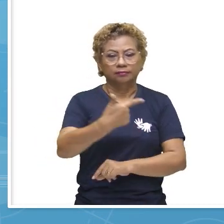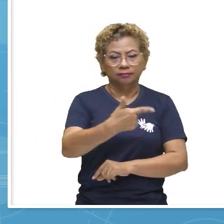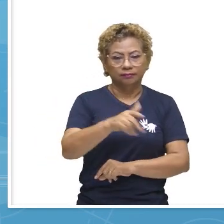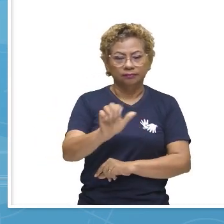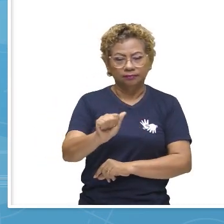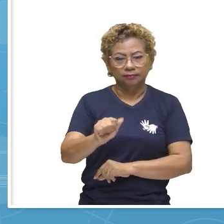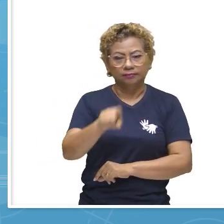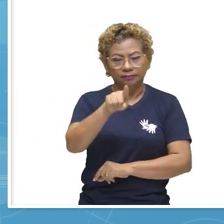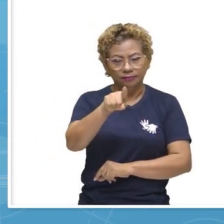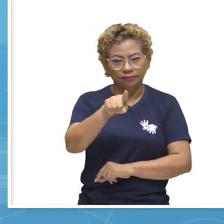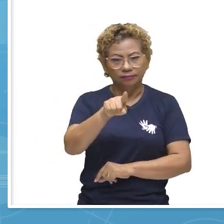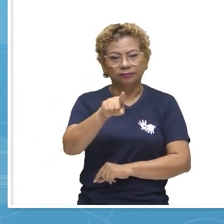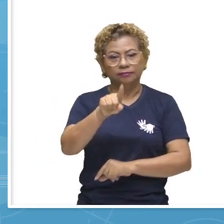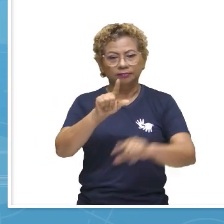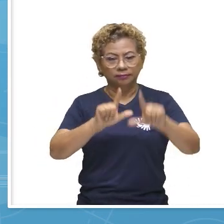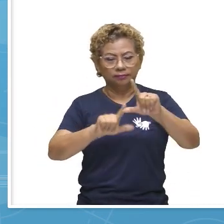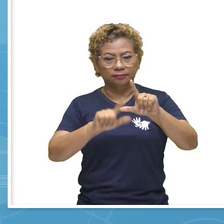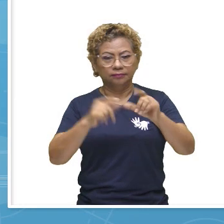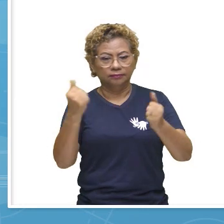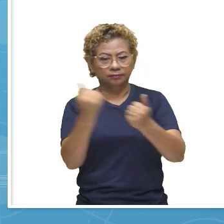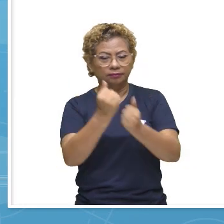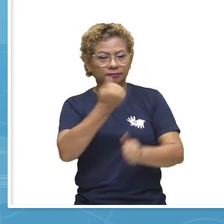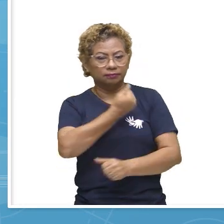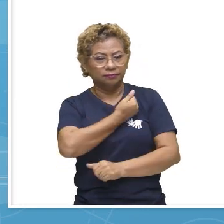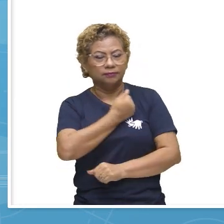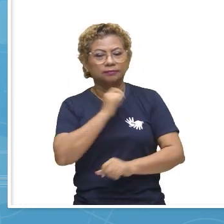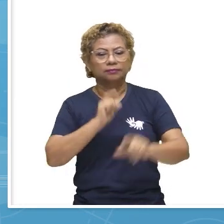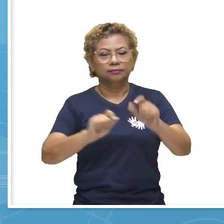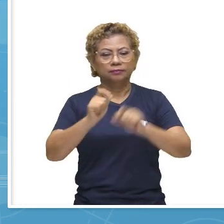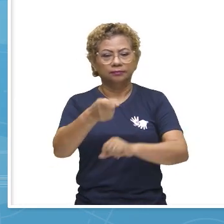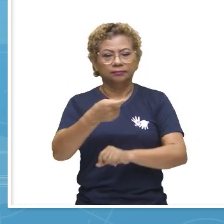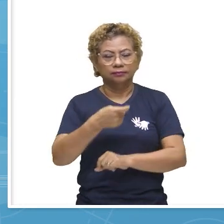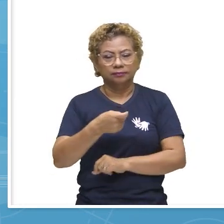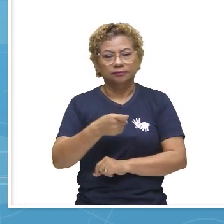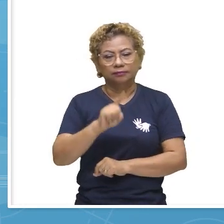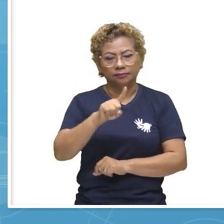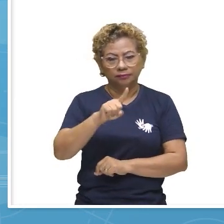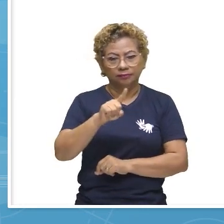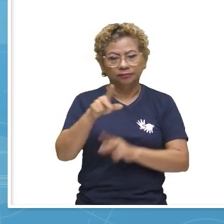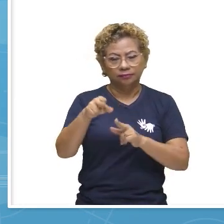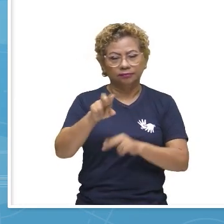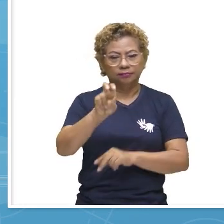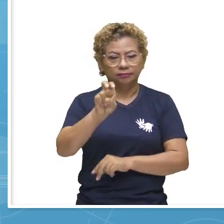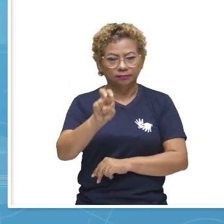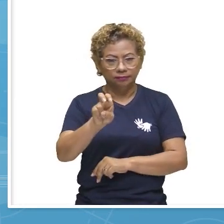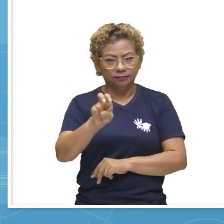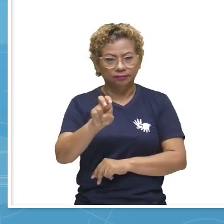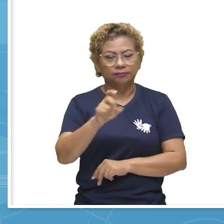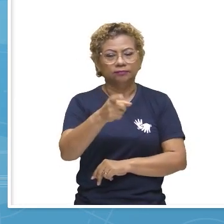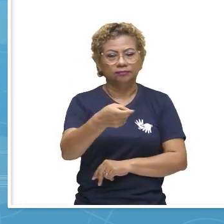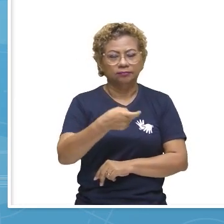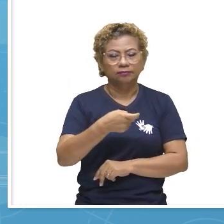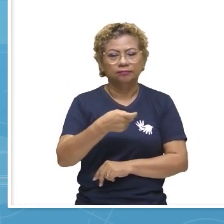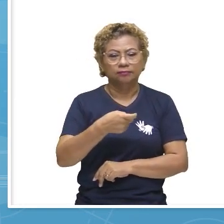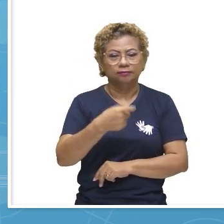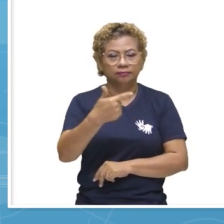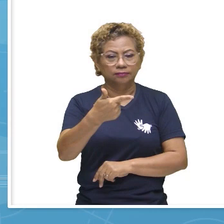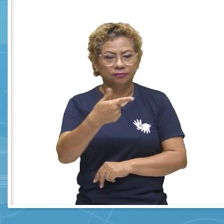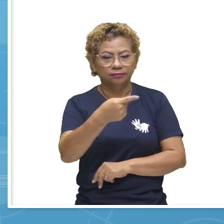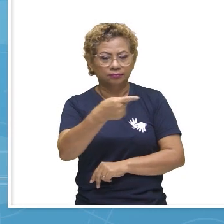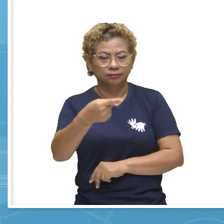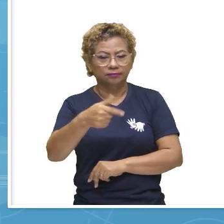as substituições aí. E o x1 vai dar 5 e o x2